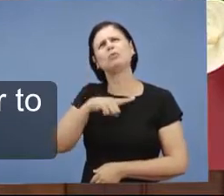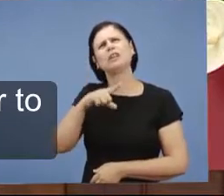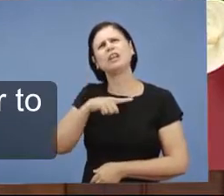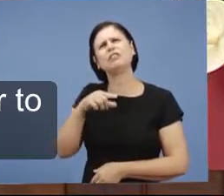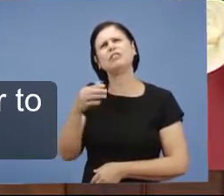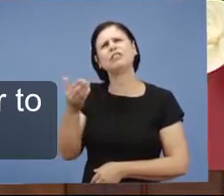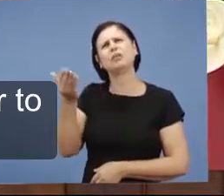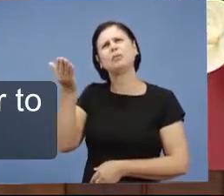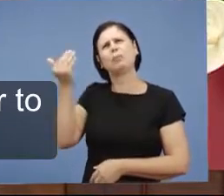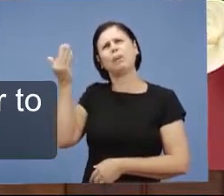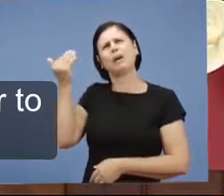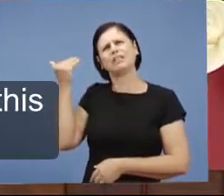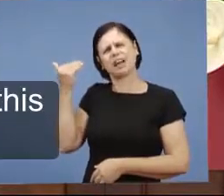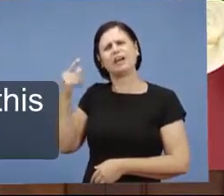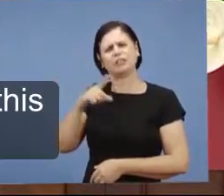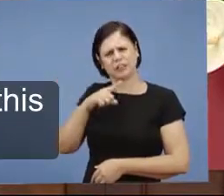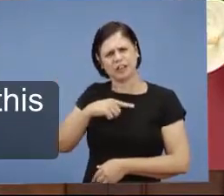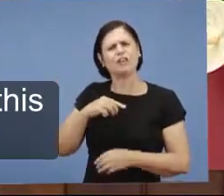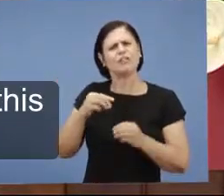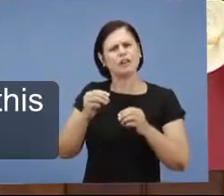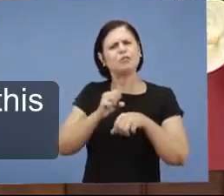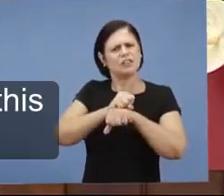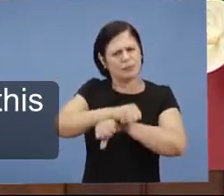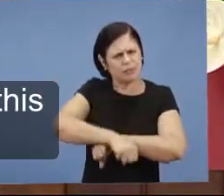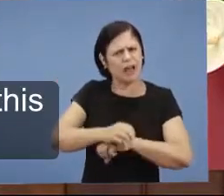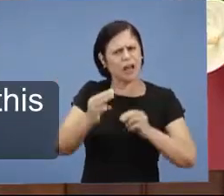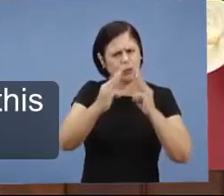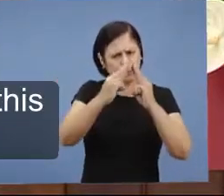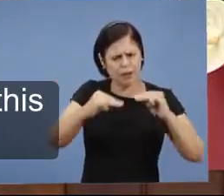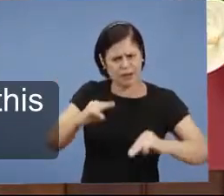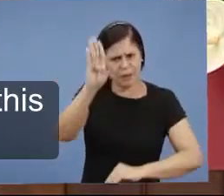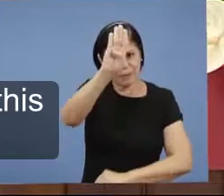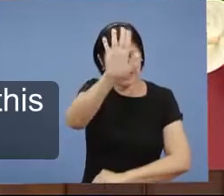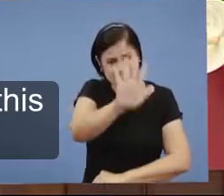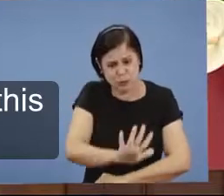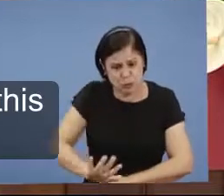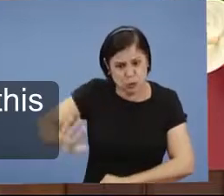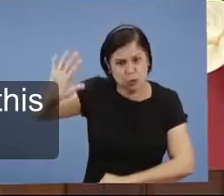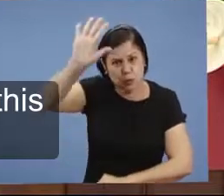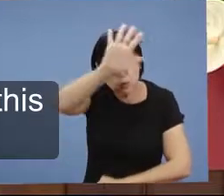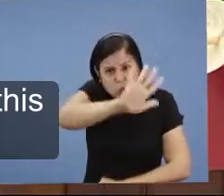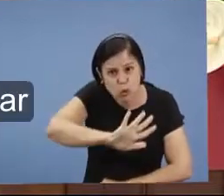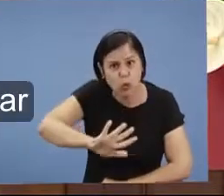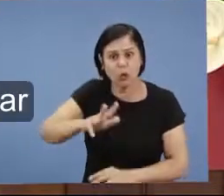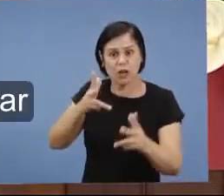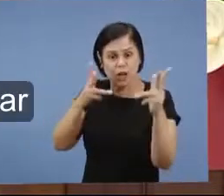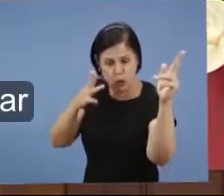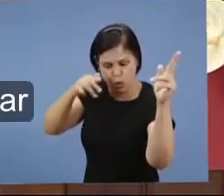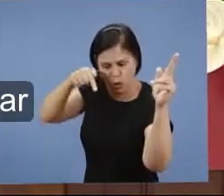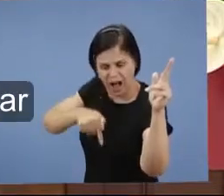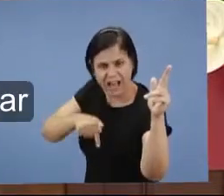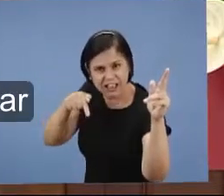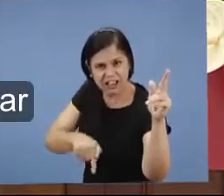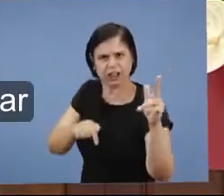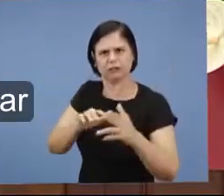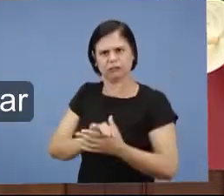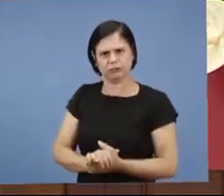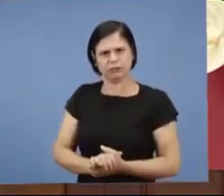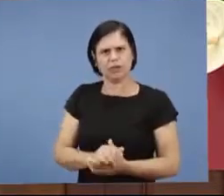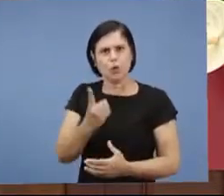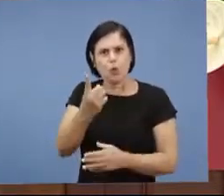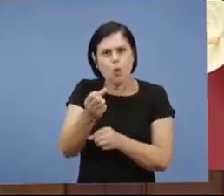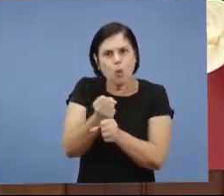procurou, semelhante a isso. Nós queremos os Manaíns do Brasil todos funcionando desse jeito. Nós queremos botar 30 mil crianças no